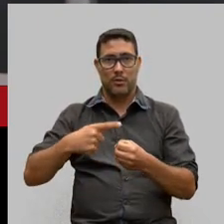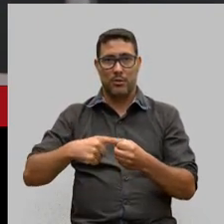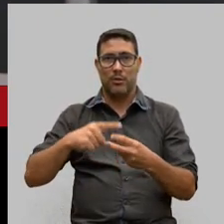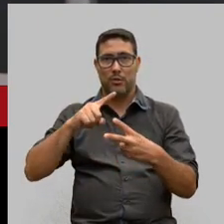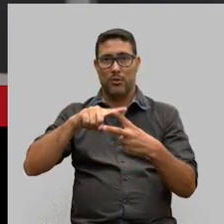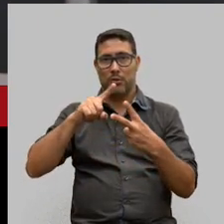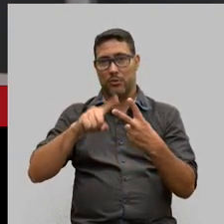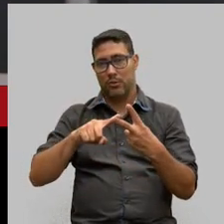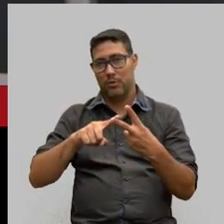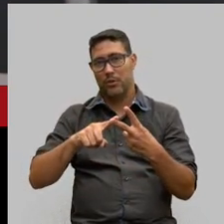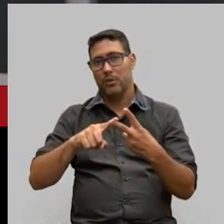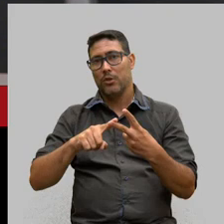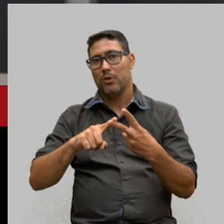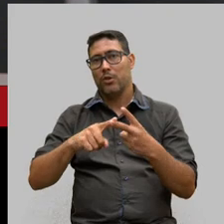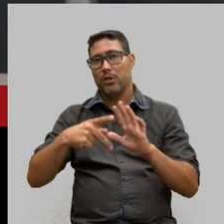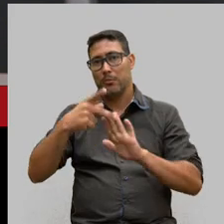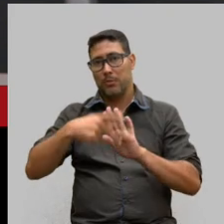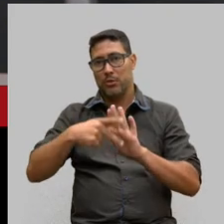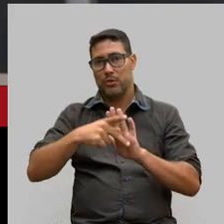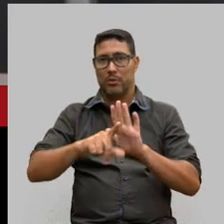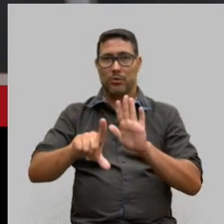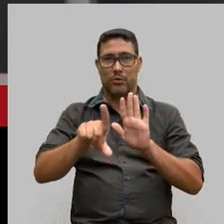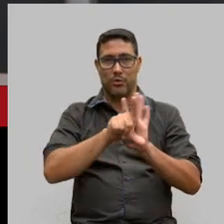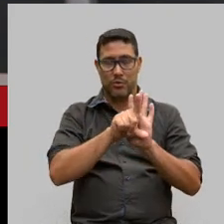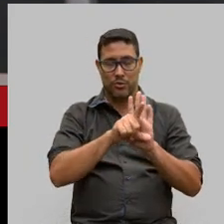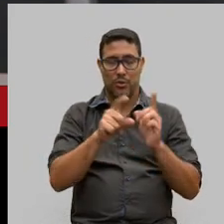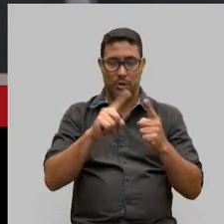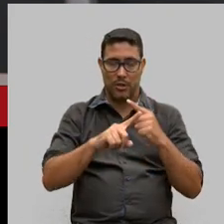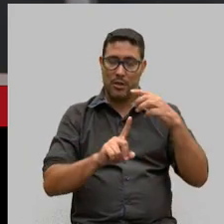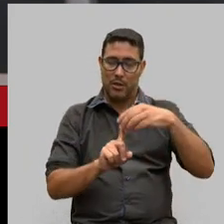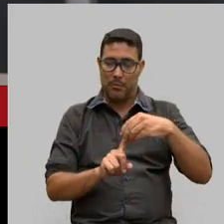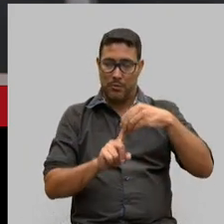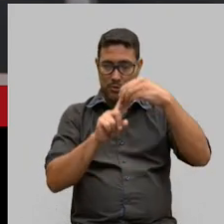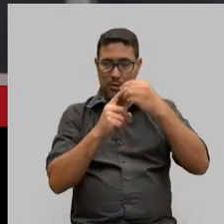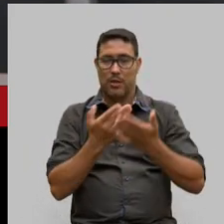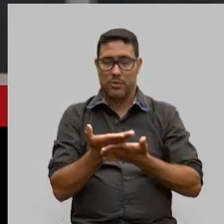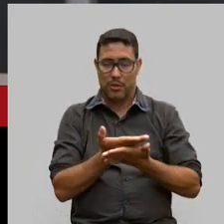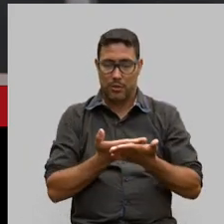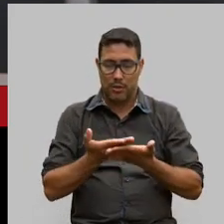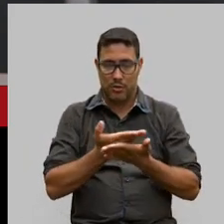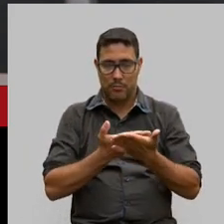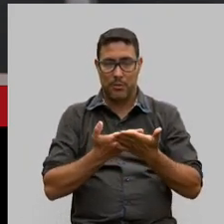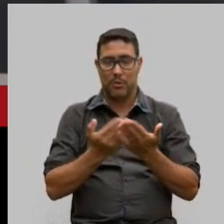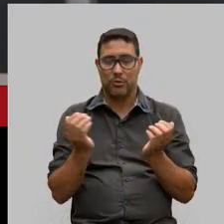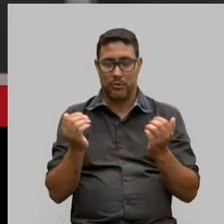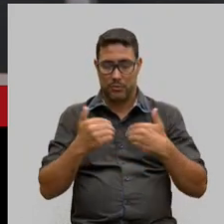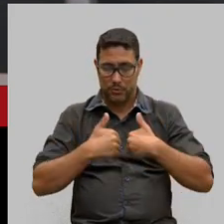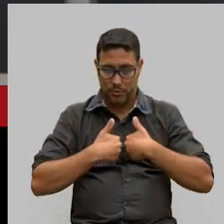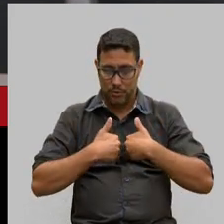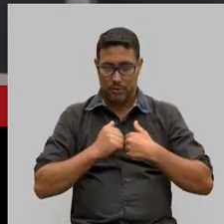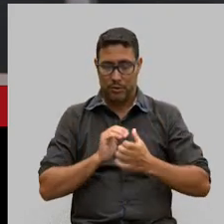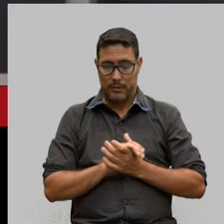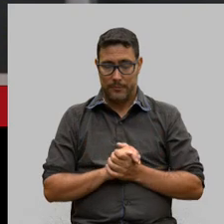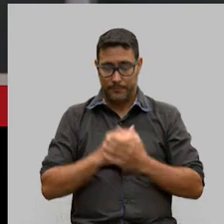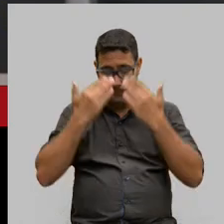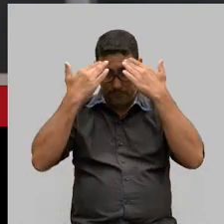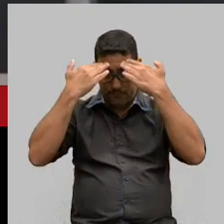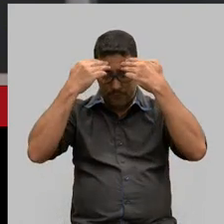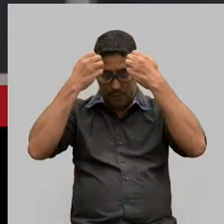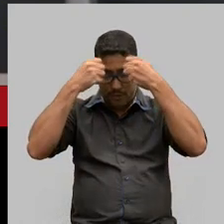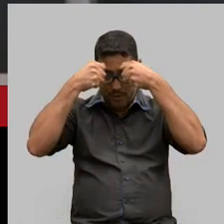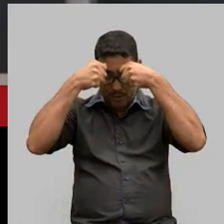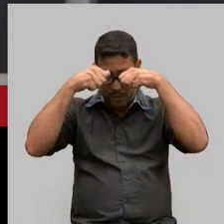de leis um que dá prioridade atendimento às pessoas do espectro autista em estabelecimento público e